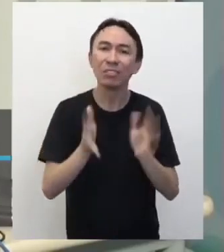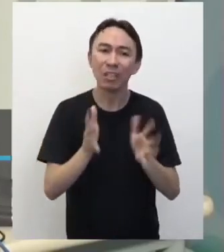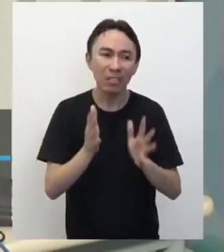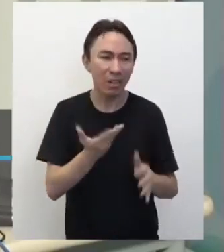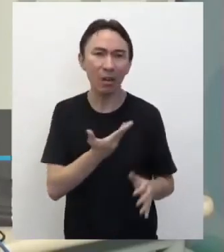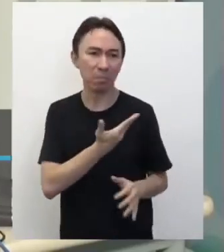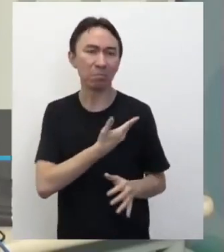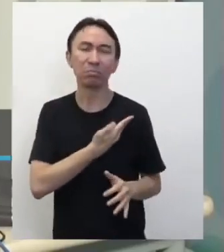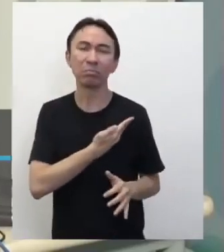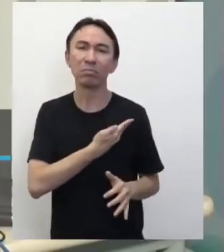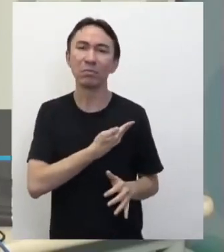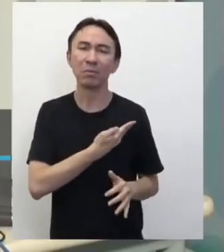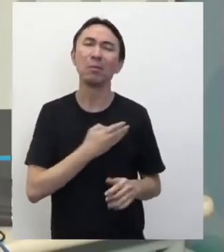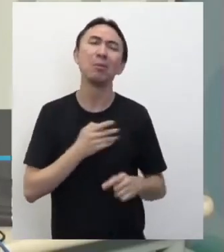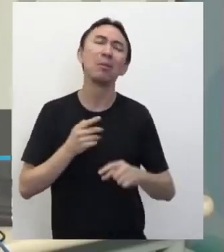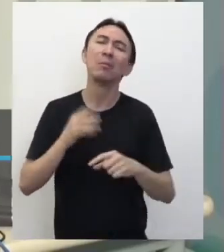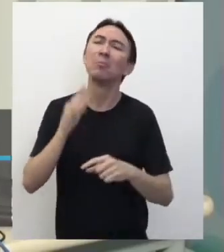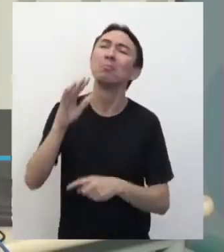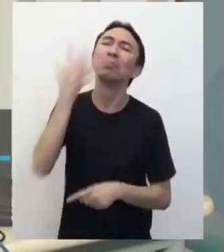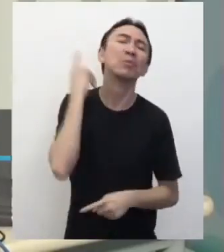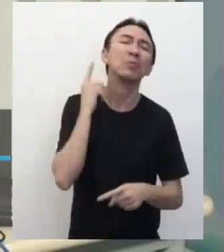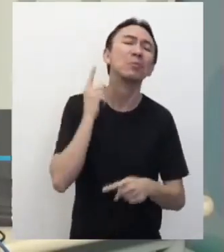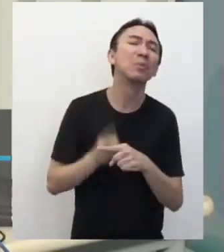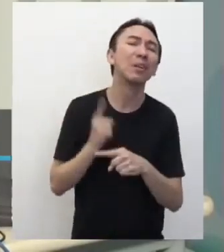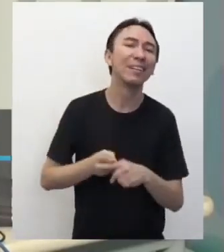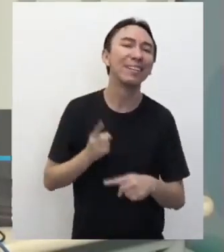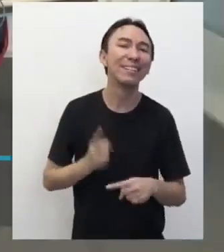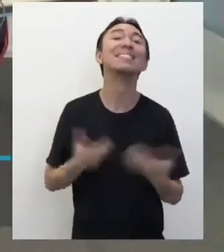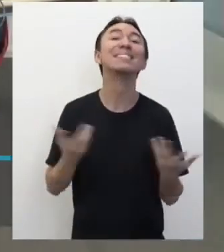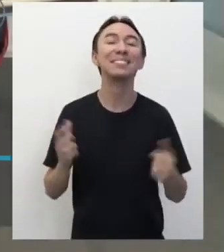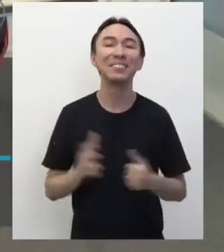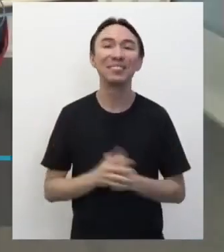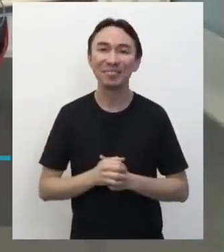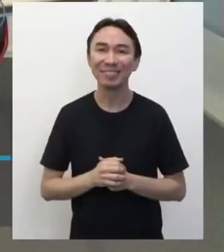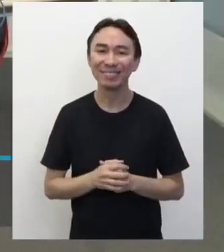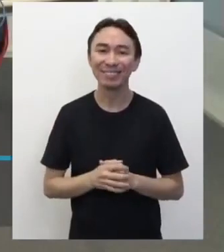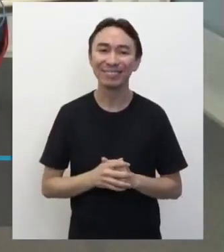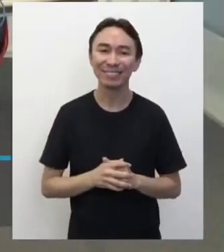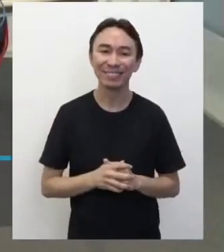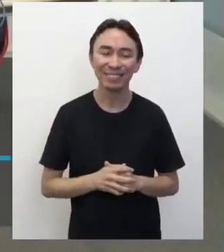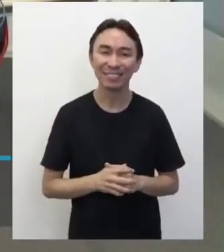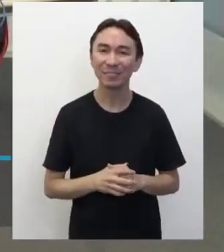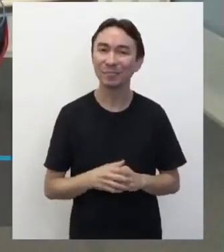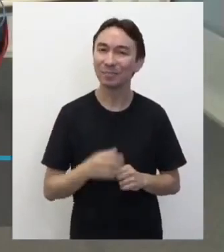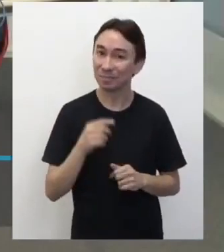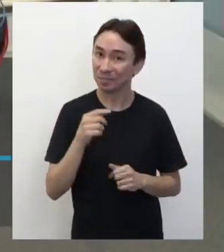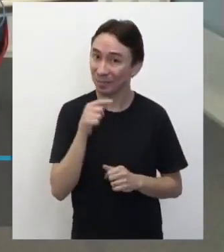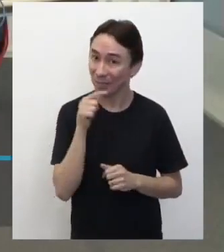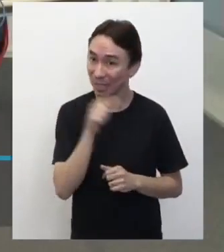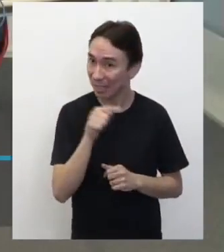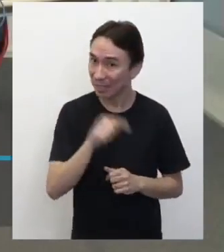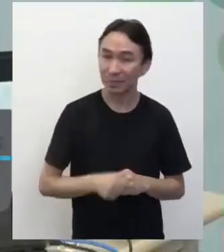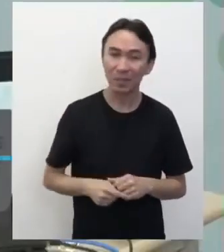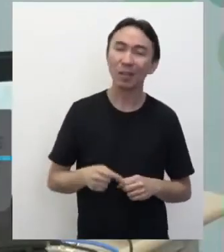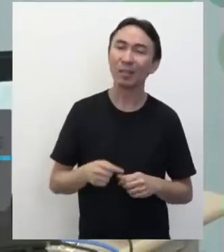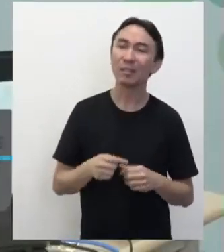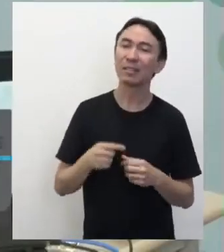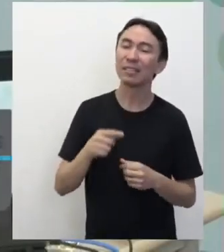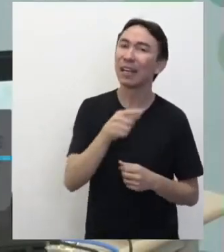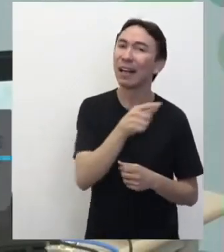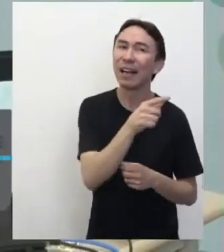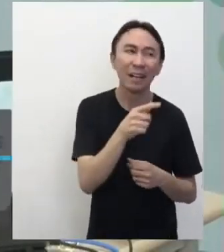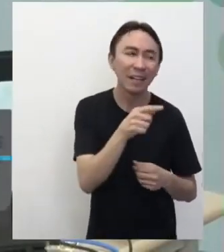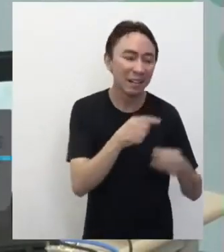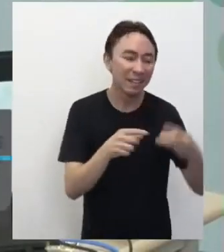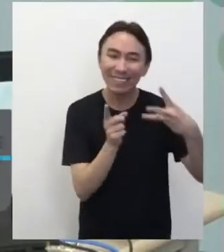Por que será que isso aconteceu, hein? Olha lá, agora A maioria coloca aqui. na 3 que ele é louco. O Adriano tá aqui, segurei todos os meus